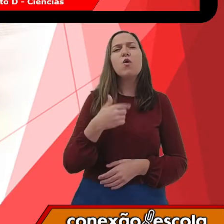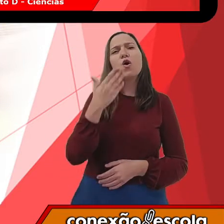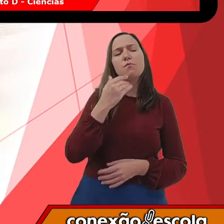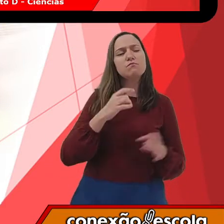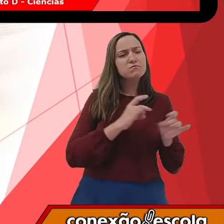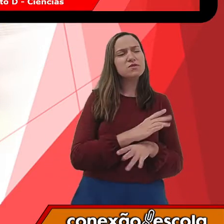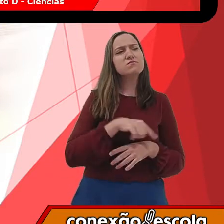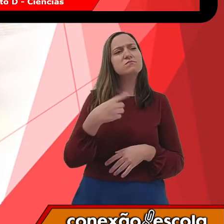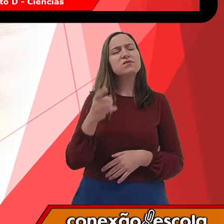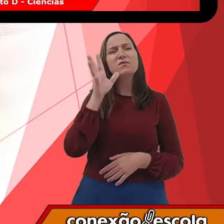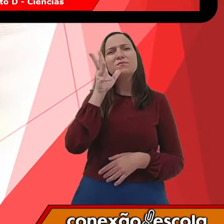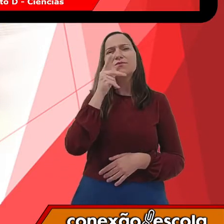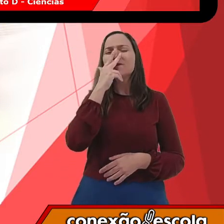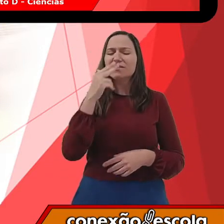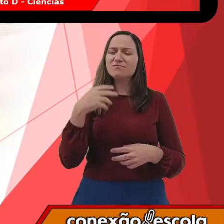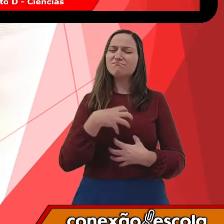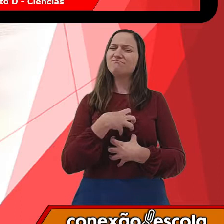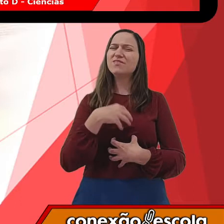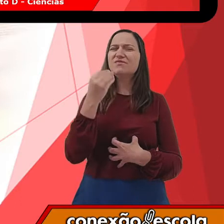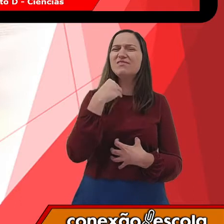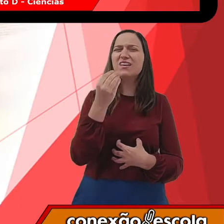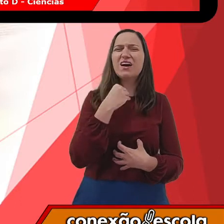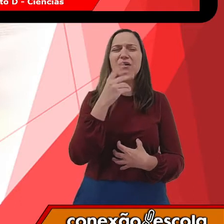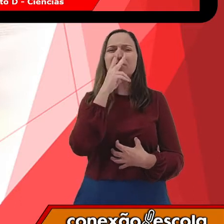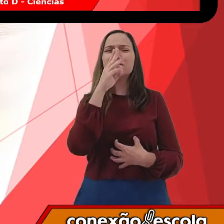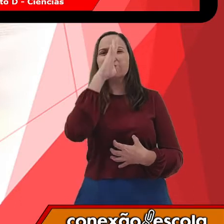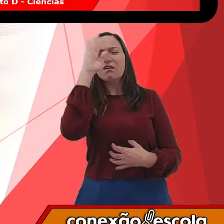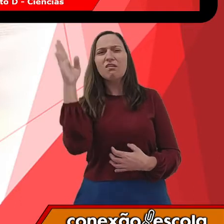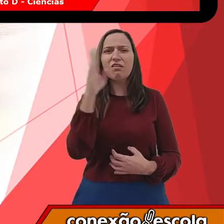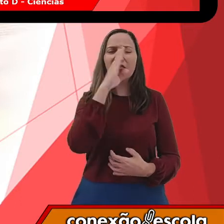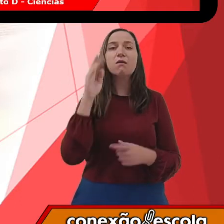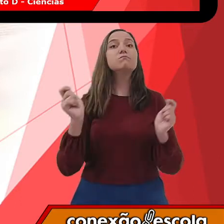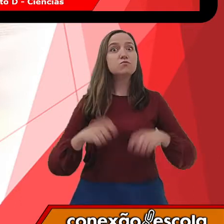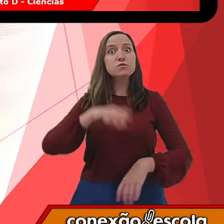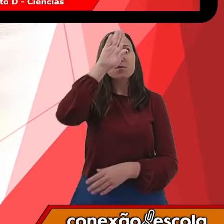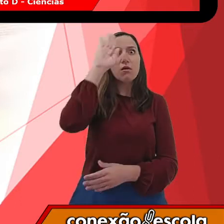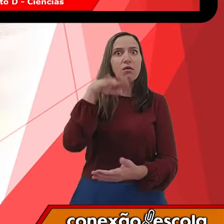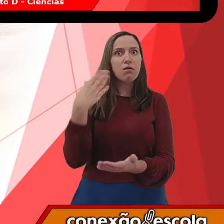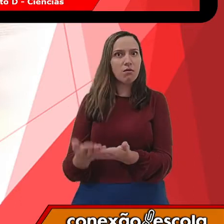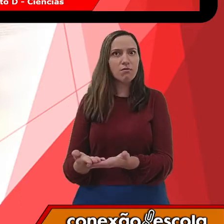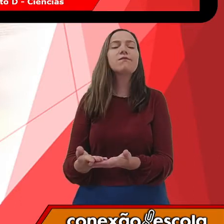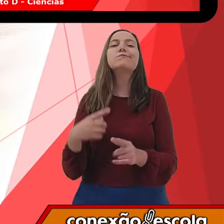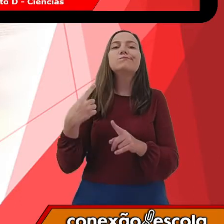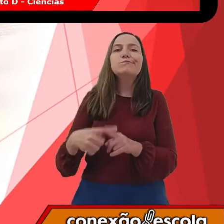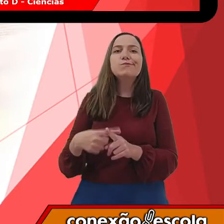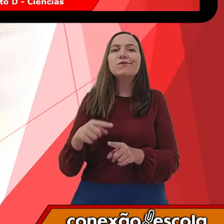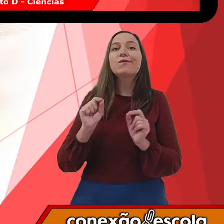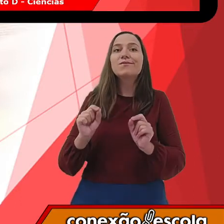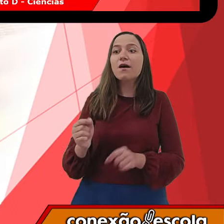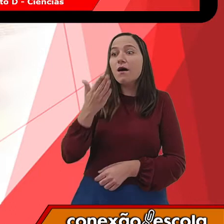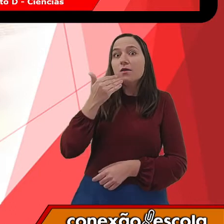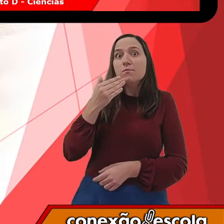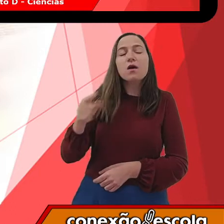ficamos fracos, tontos e algumas vezes até desmaiamos. Isso acontece porque é dos alimentos